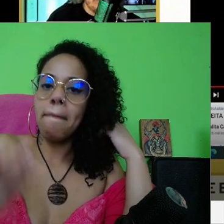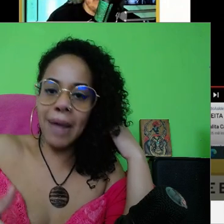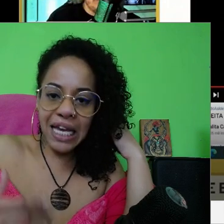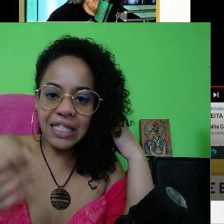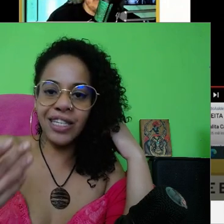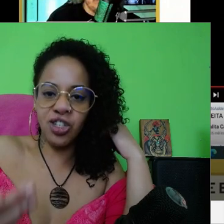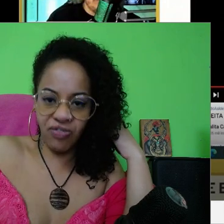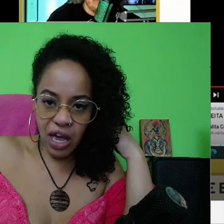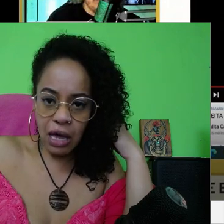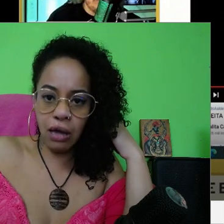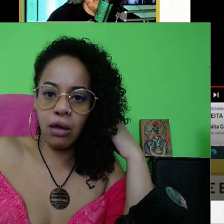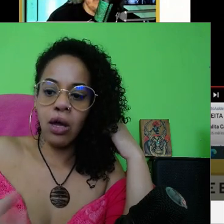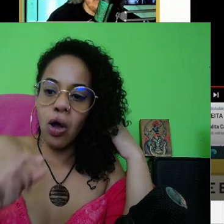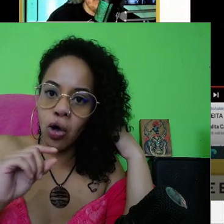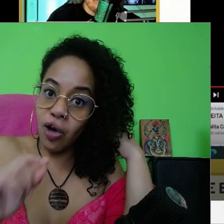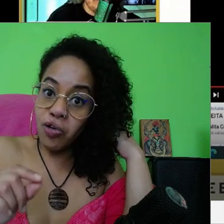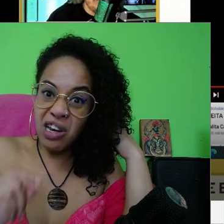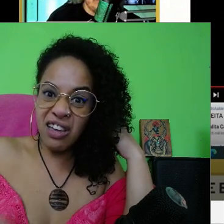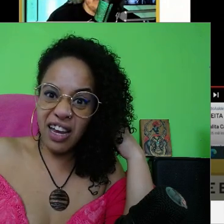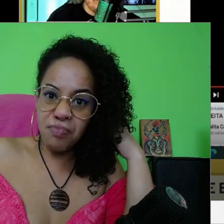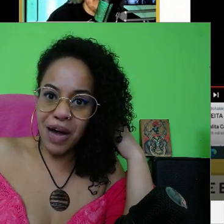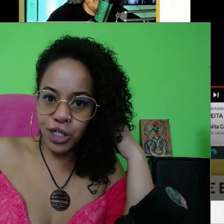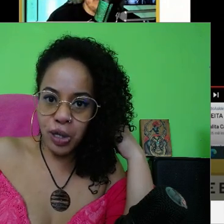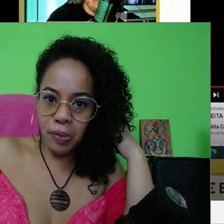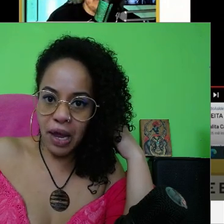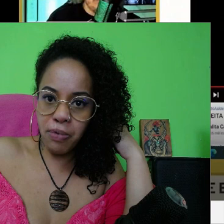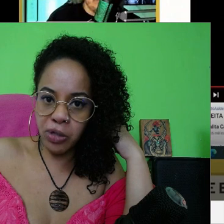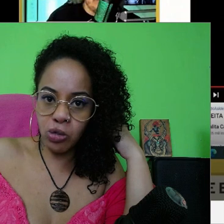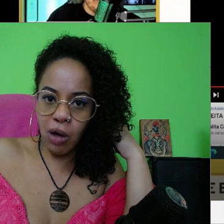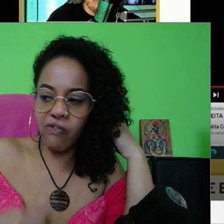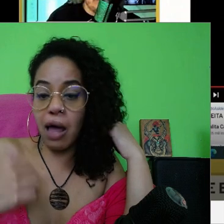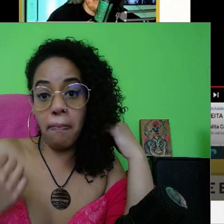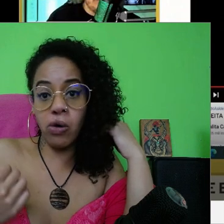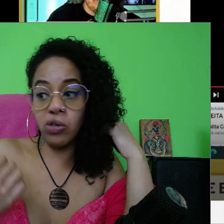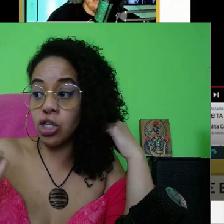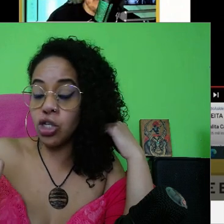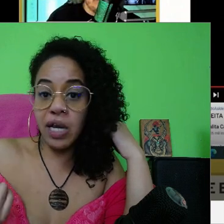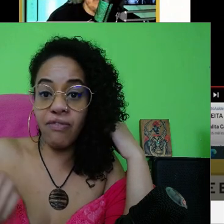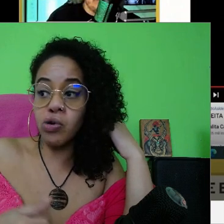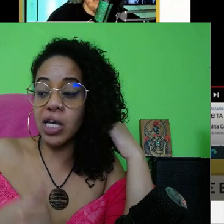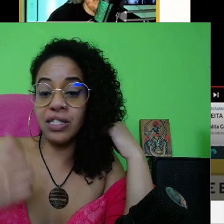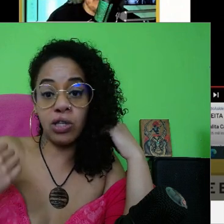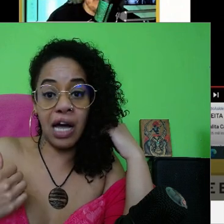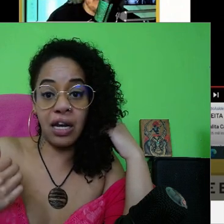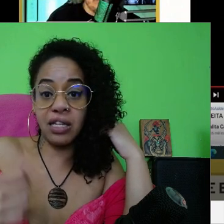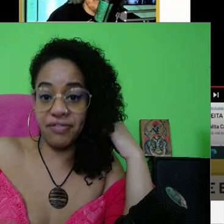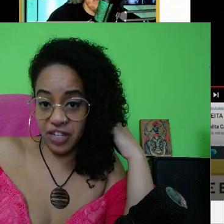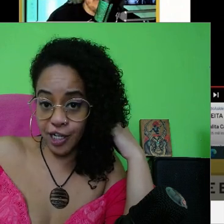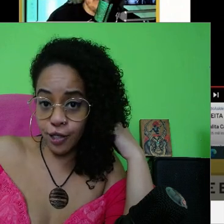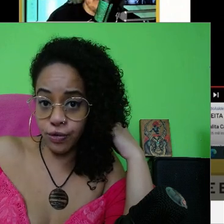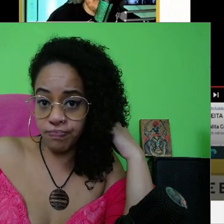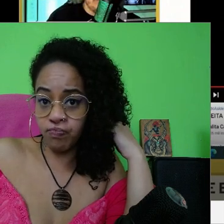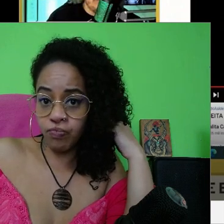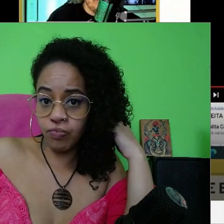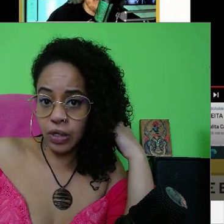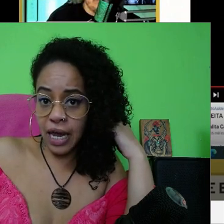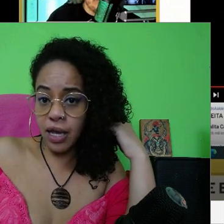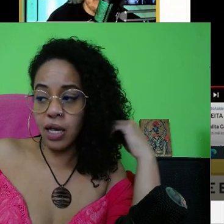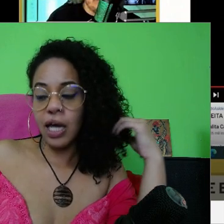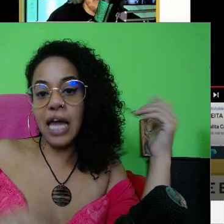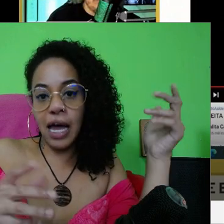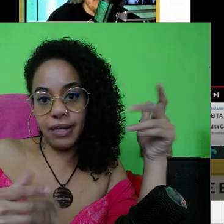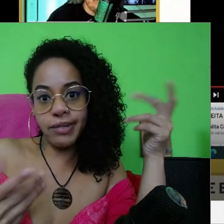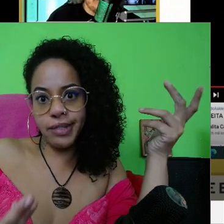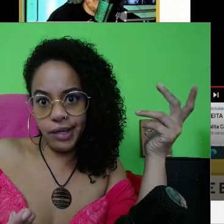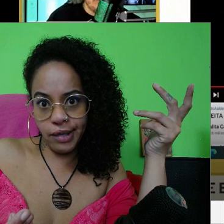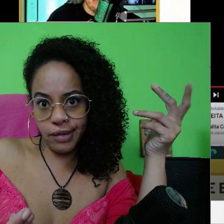Mas se tiver coloca o link ali embaixo também para o pessoal falar pô deixa eu ir lá ver o que essa otária tá falando né